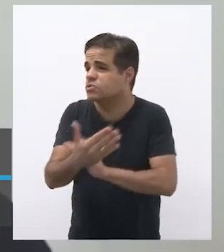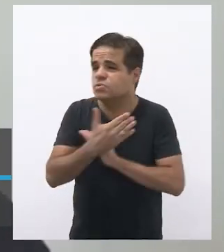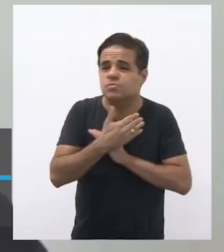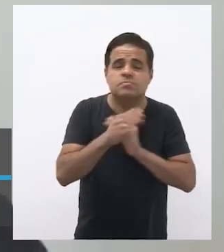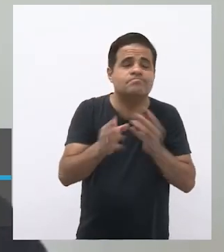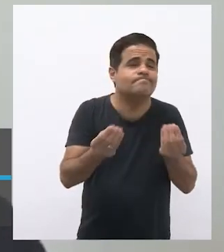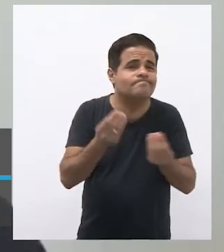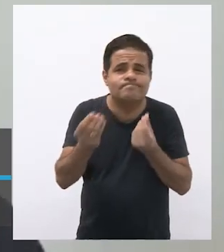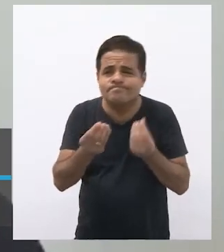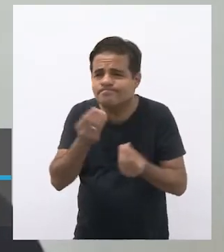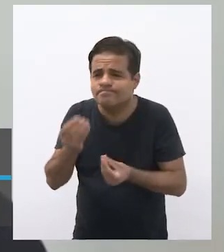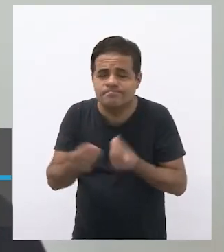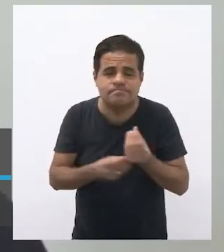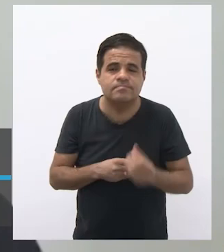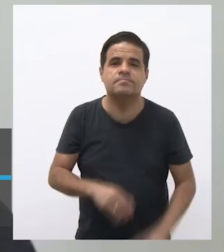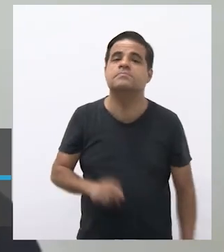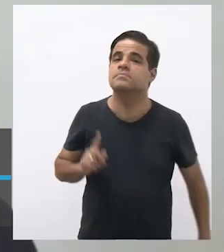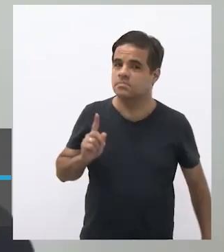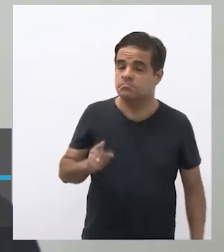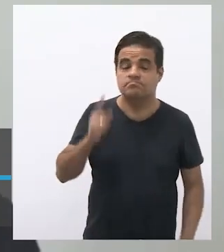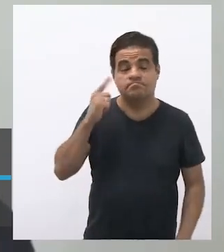que a gente tem, né,